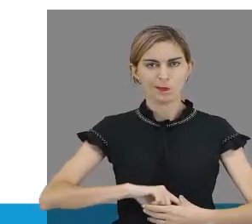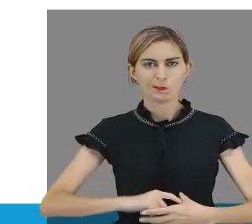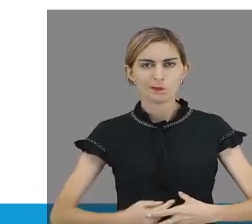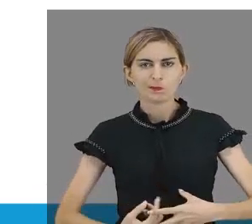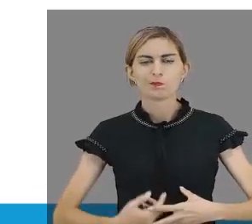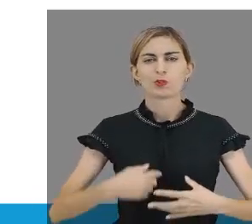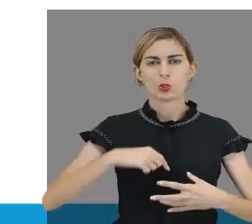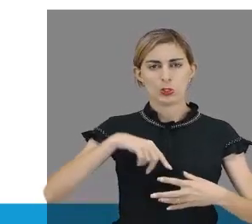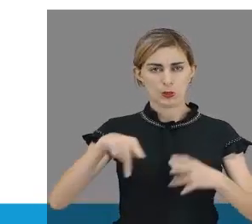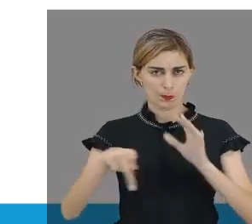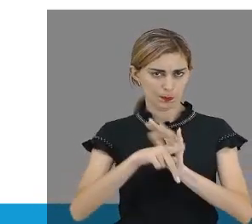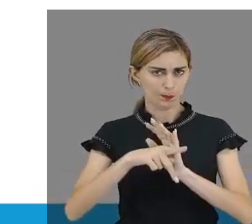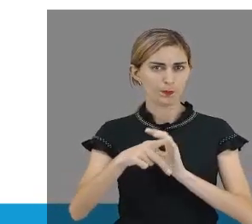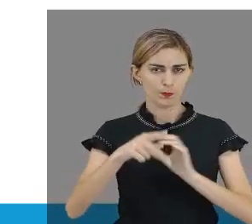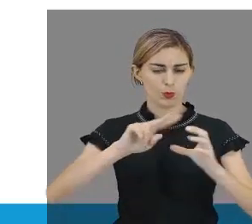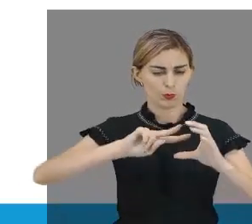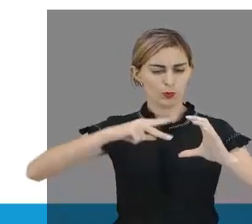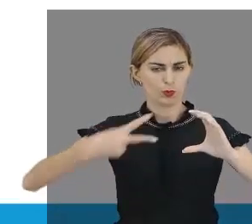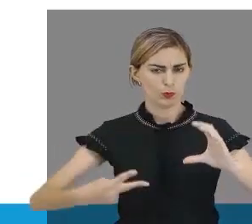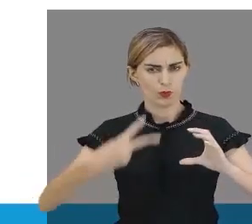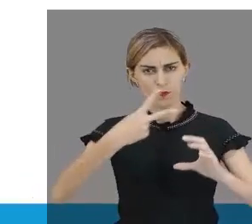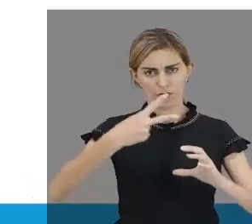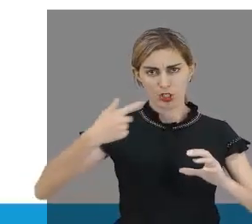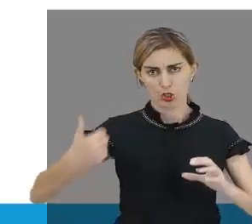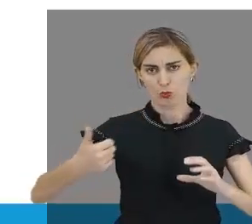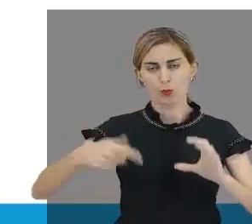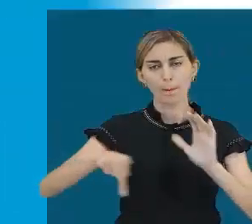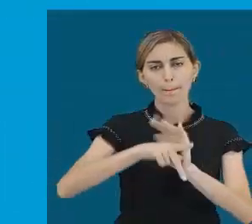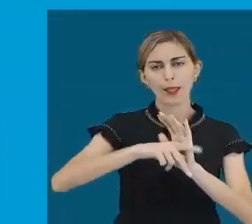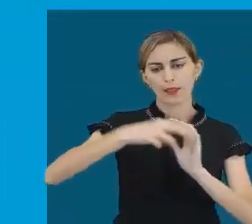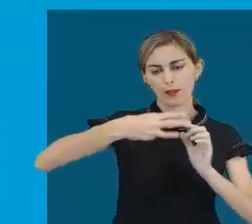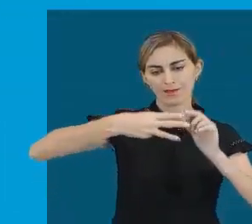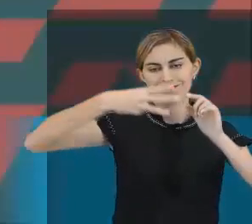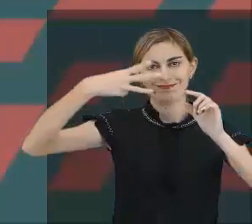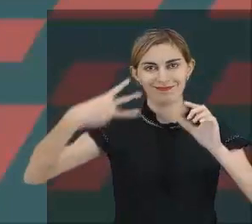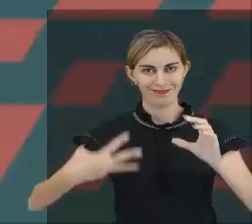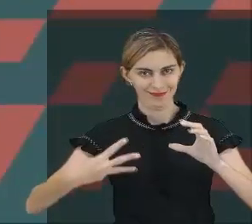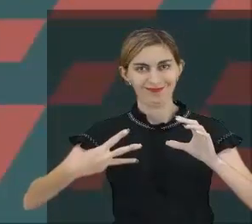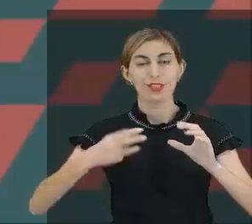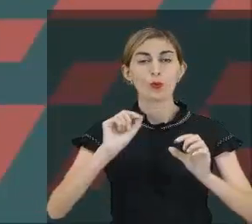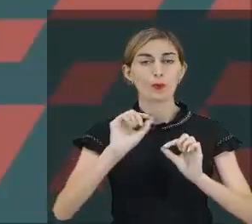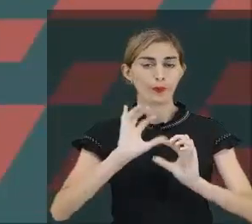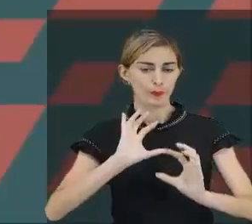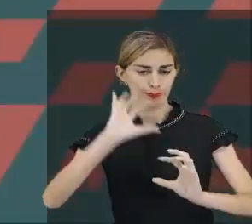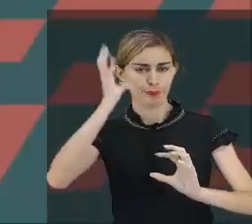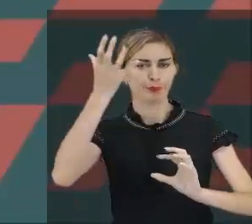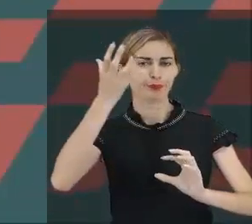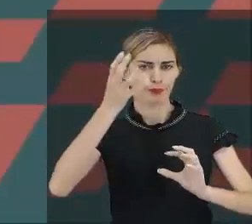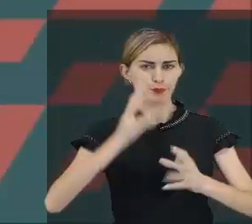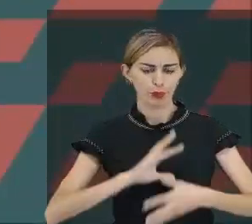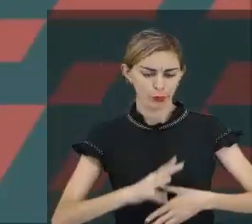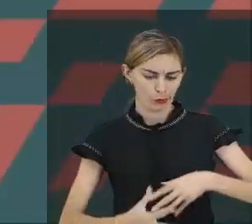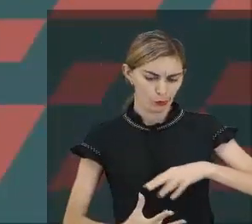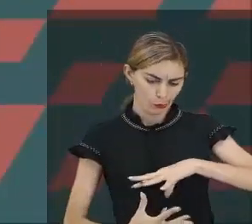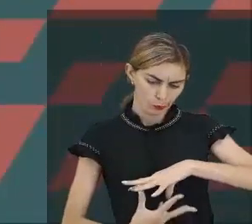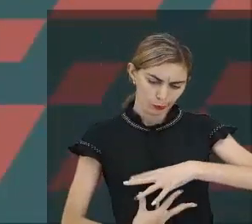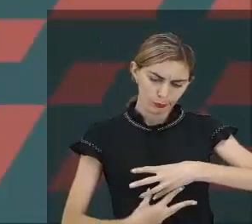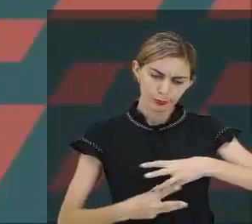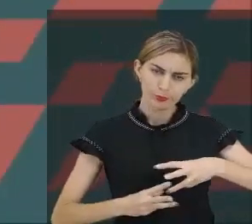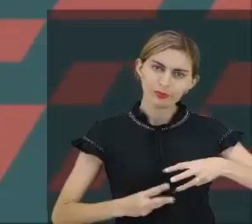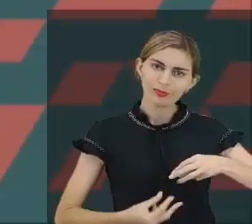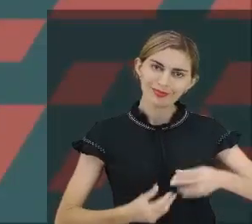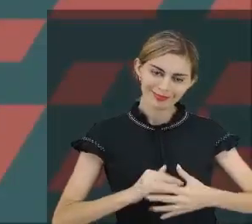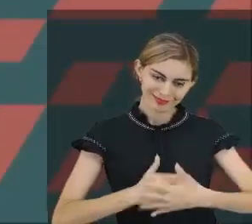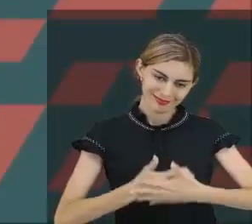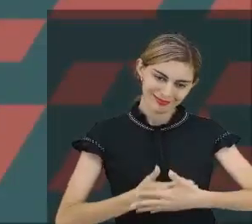da síndrome de Down, em vez de 2 cromossomos no par 21, possuem 3. E o que é que ocorre? Na concepção, quando vai ocorrer a